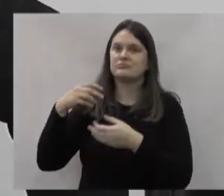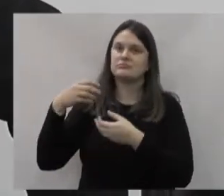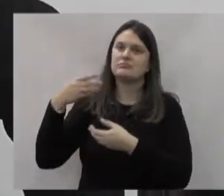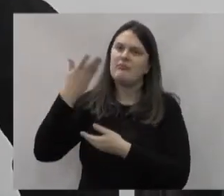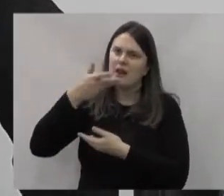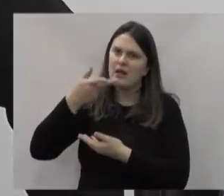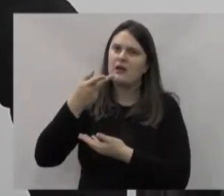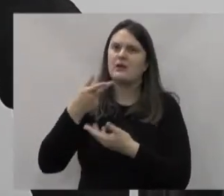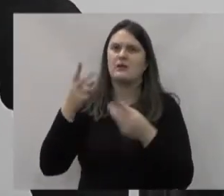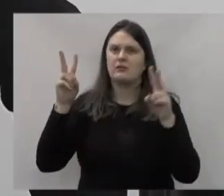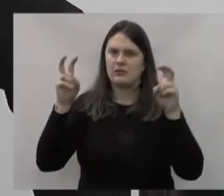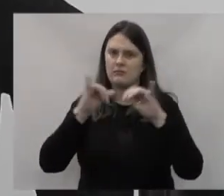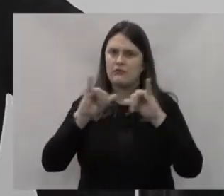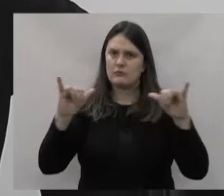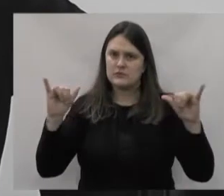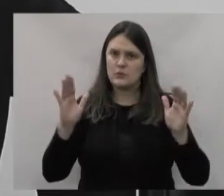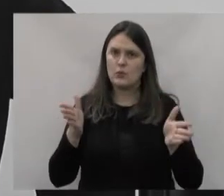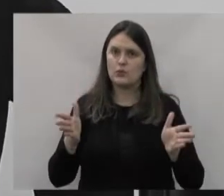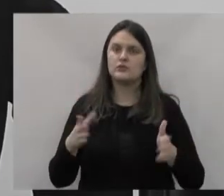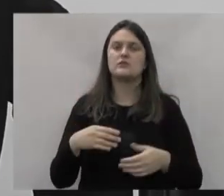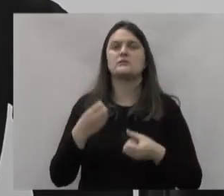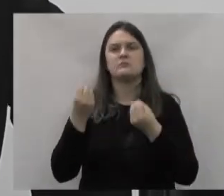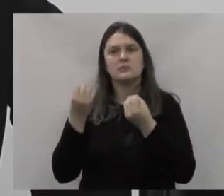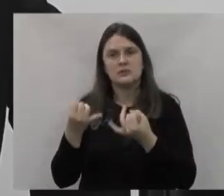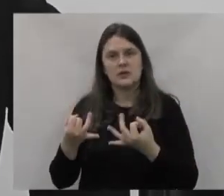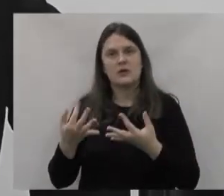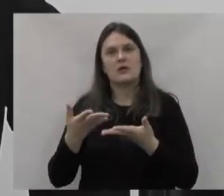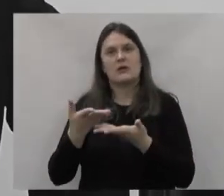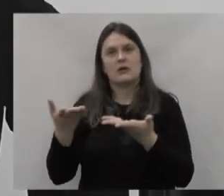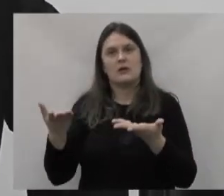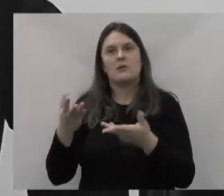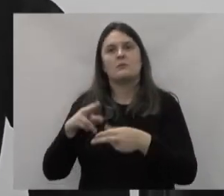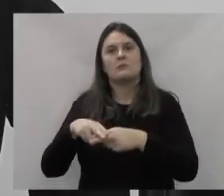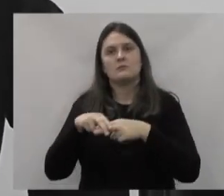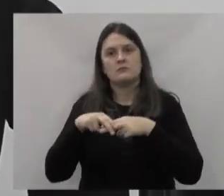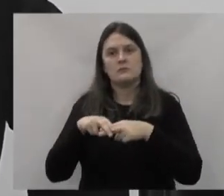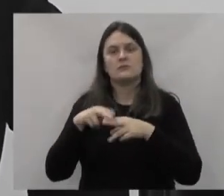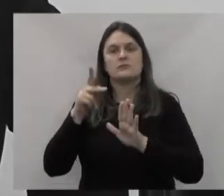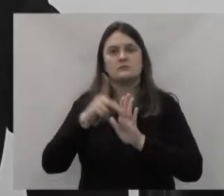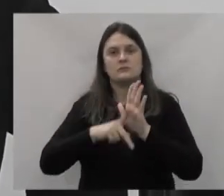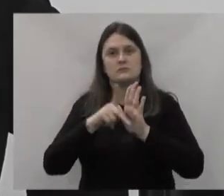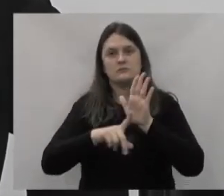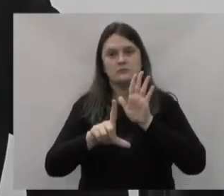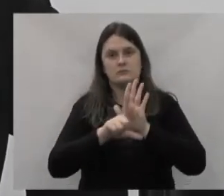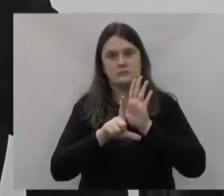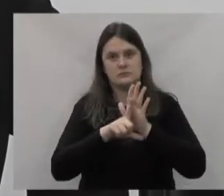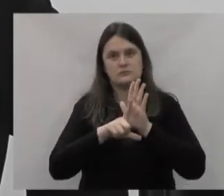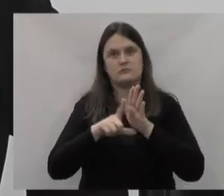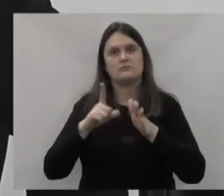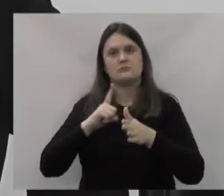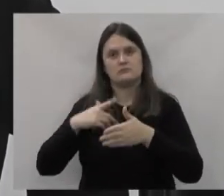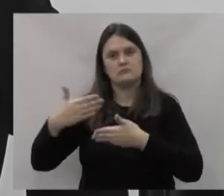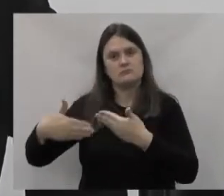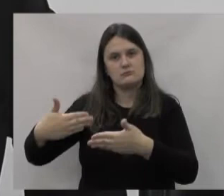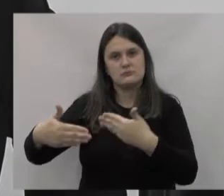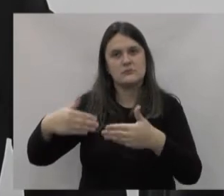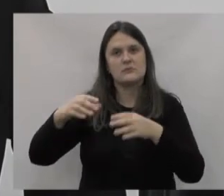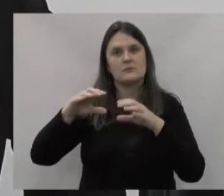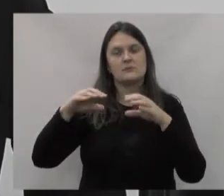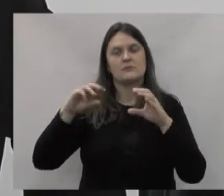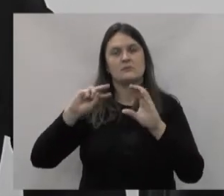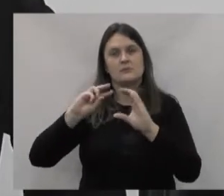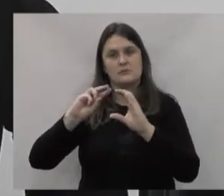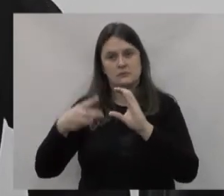trazer informações, né, na data de hoje, justificar a todos que é devido a um projeto que está tramitando na Câmara